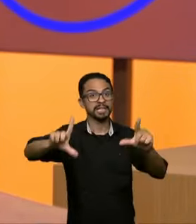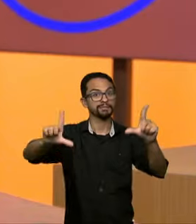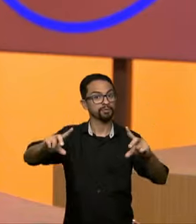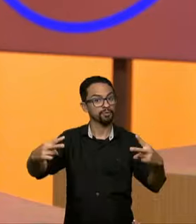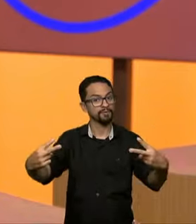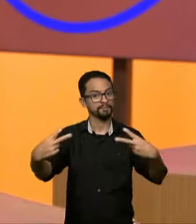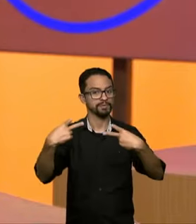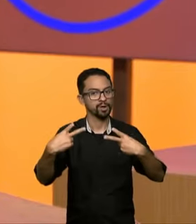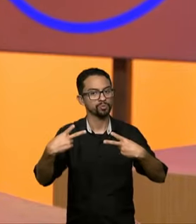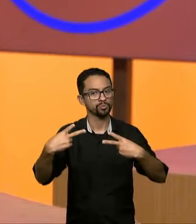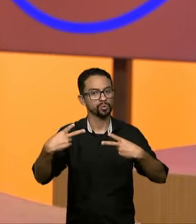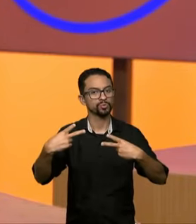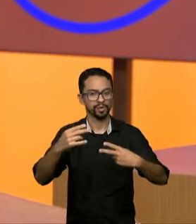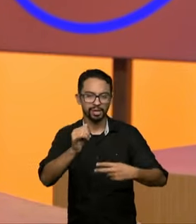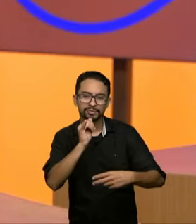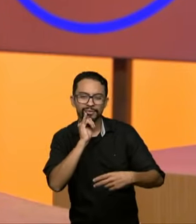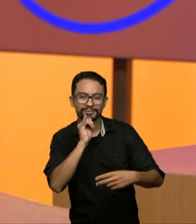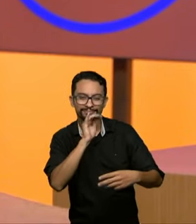que só